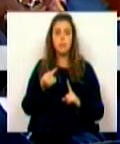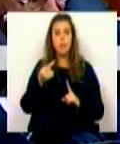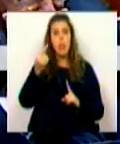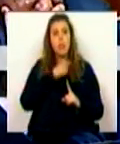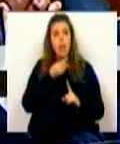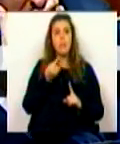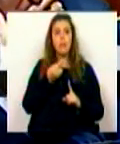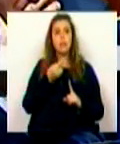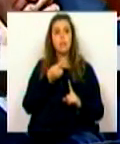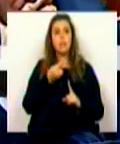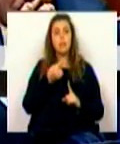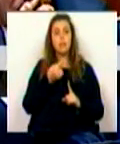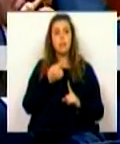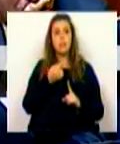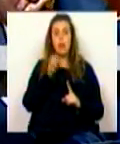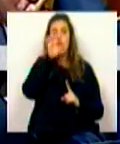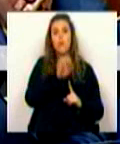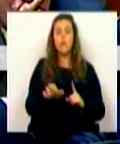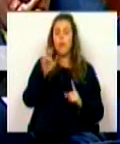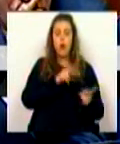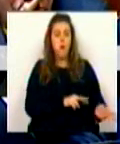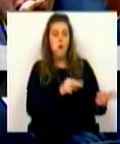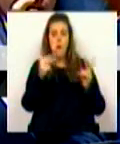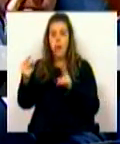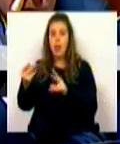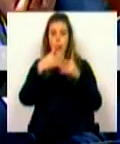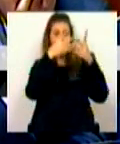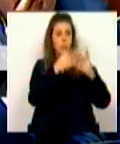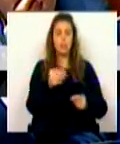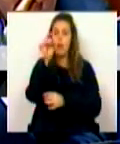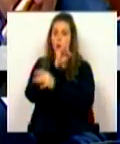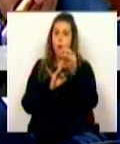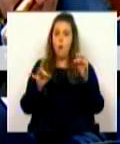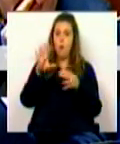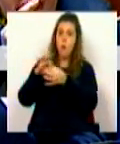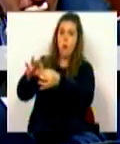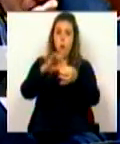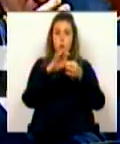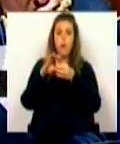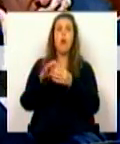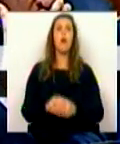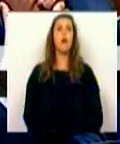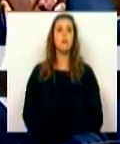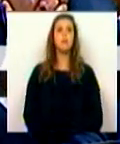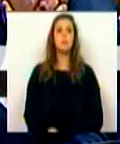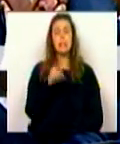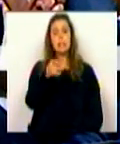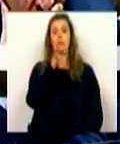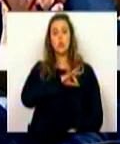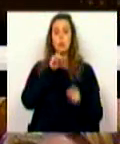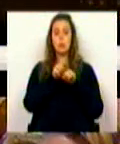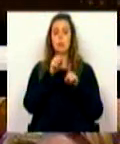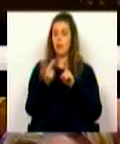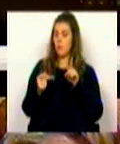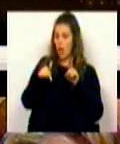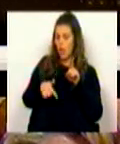concluir, Portugal sob a forma de transferências do orçamento da União Europeia. E aquilo que o Sr. Deputado